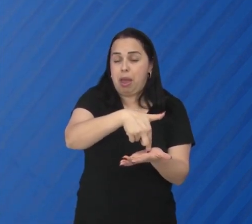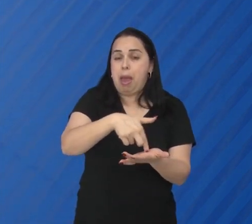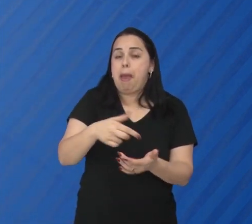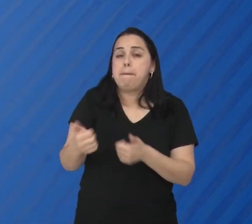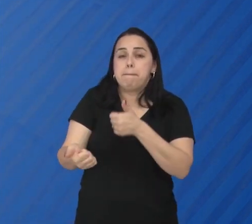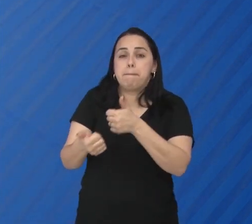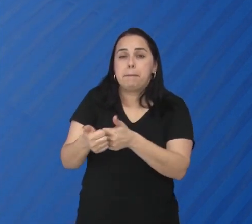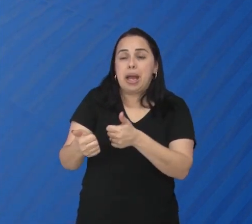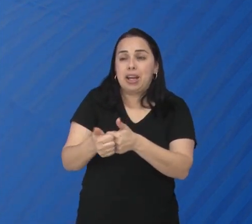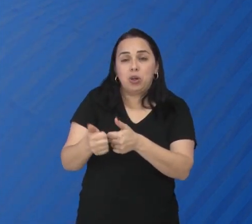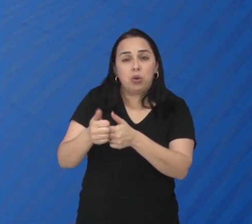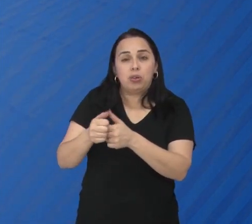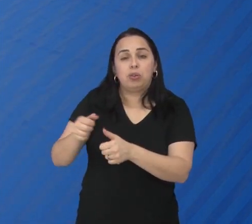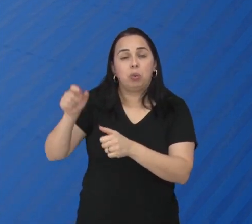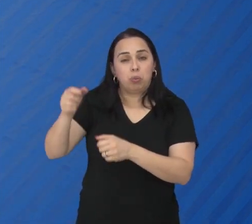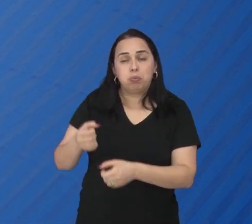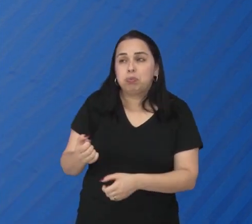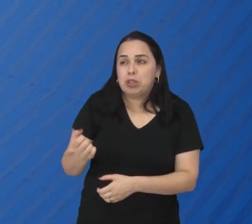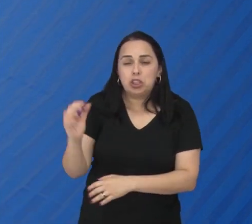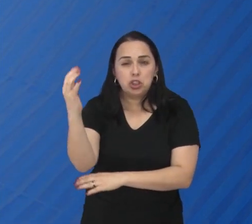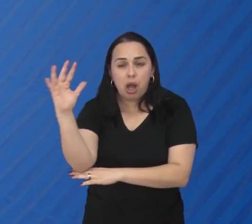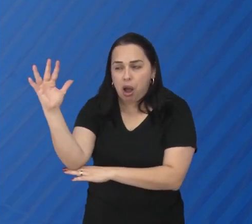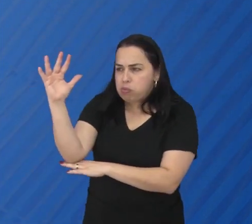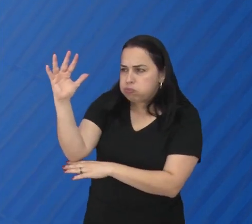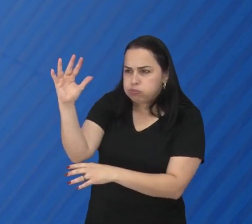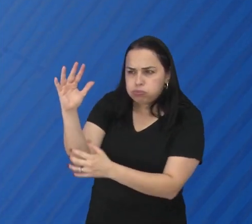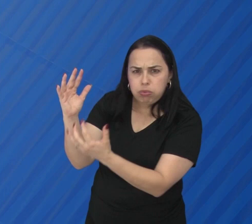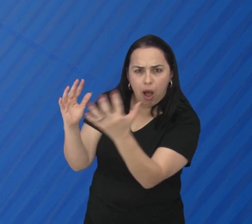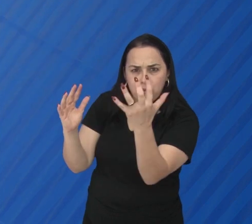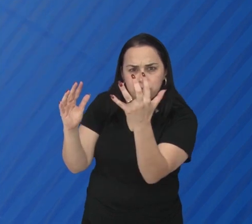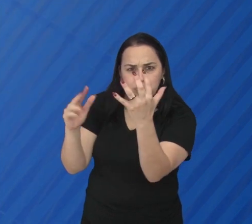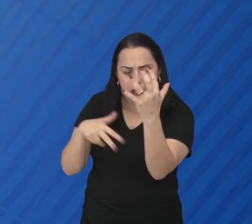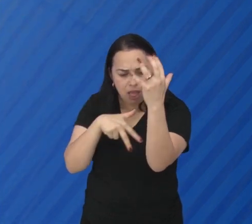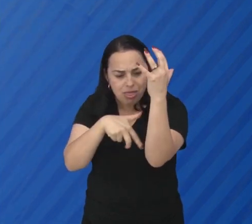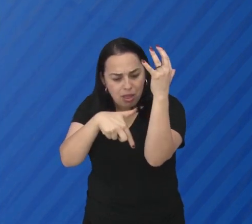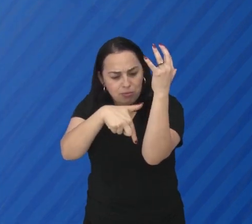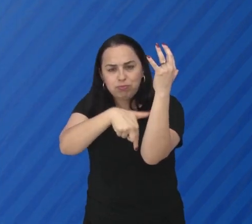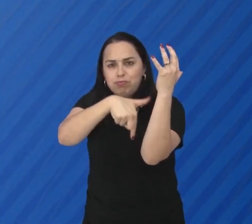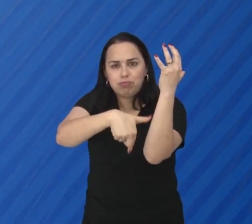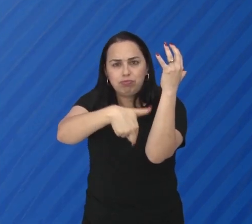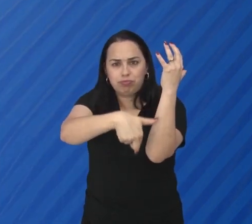Normalmente tem bambuzal, né? O Saci gosta muito de ficar no bambuzal.